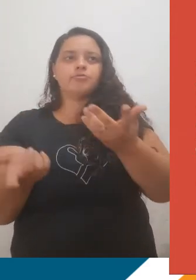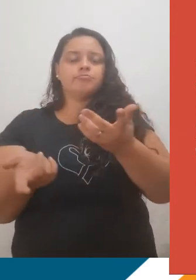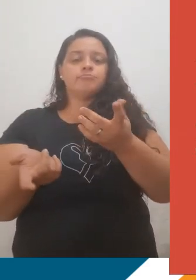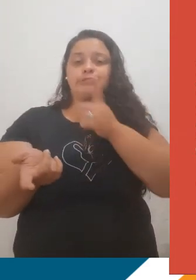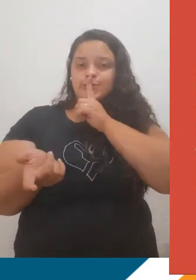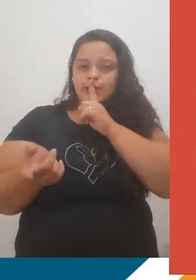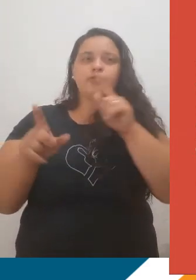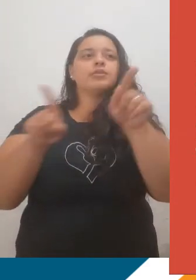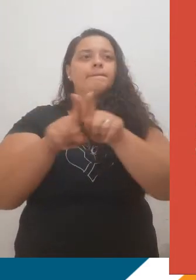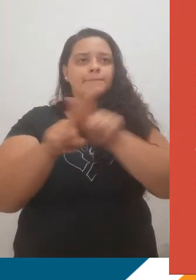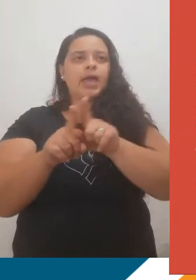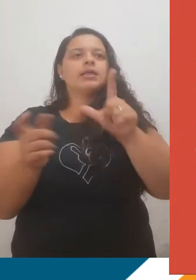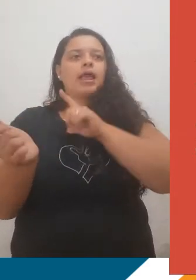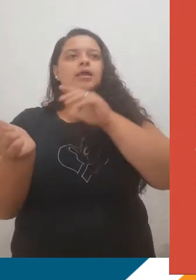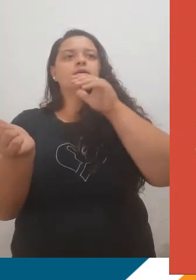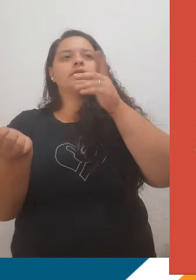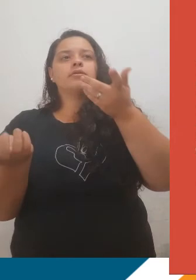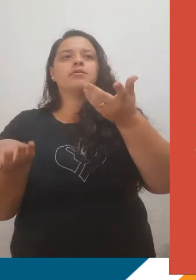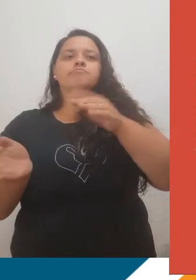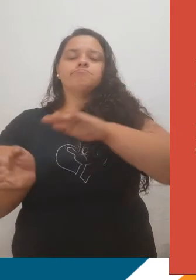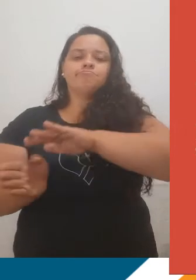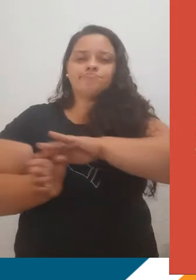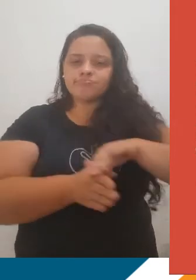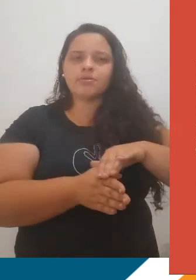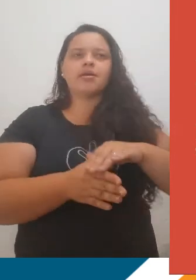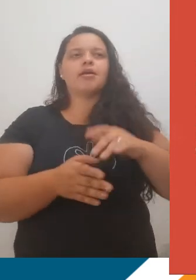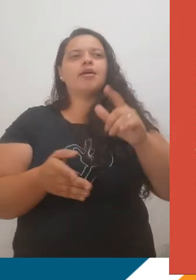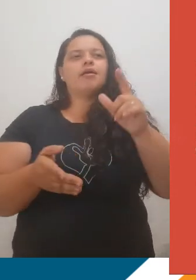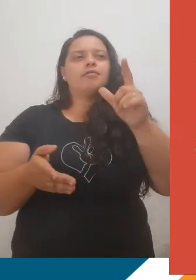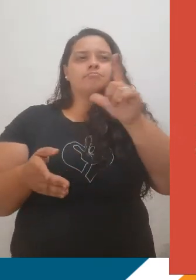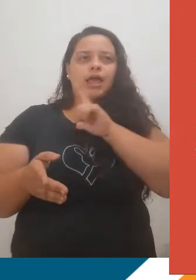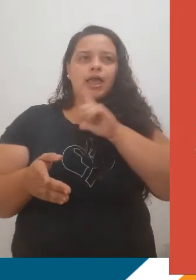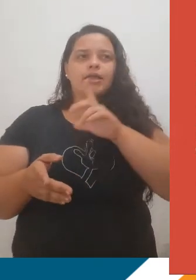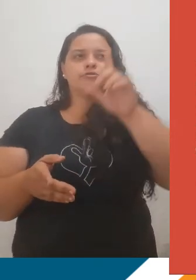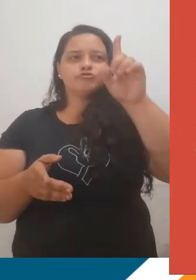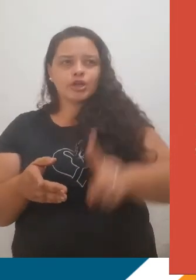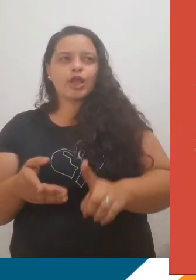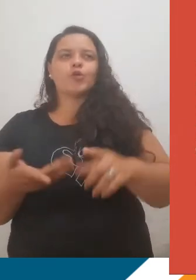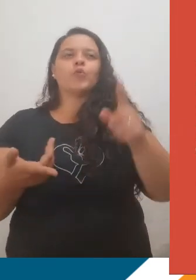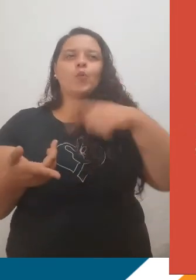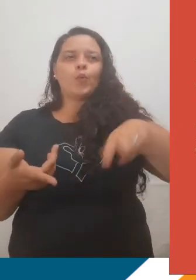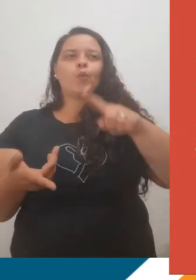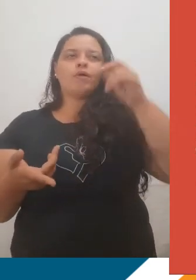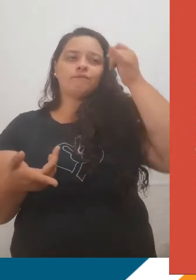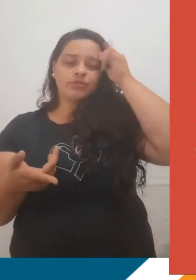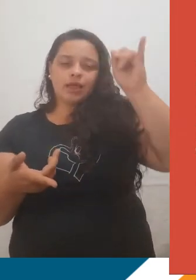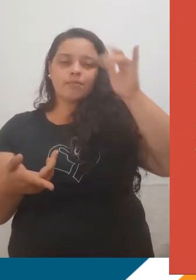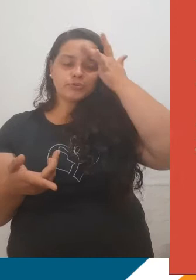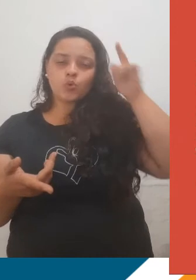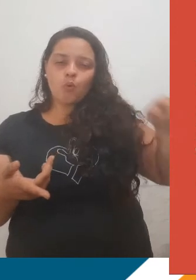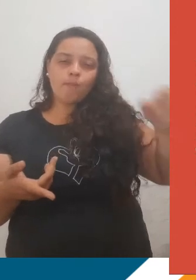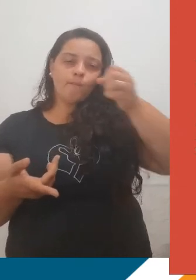exclusão de praças que são soldados e de analfabetos, o que revela certo elitismo ainda dessa sociedade que